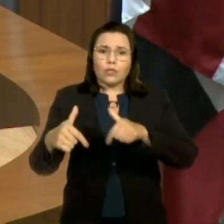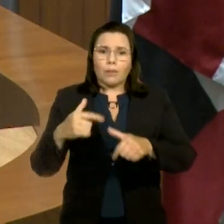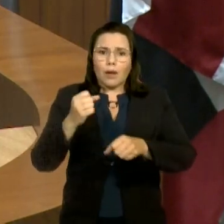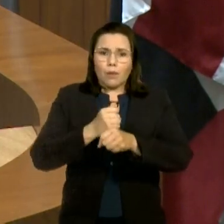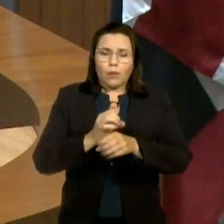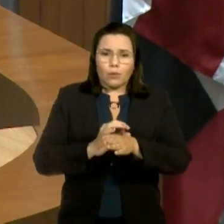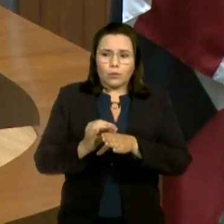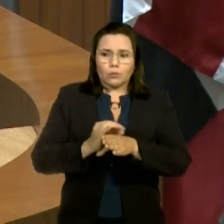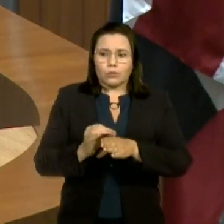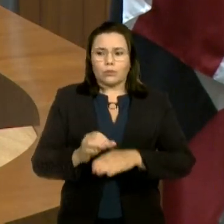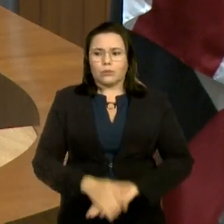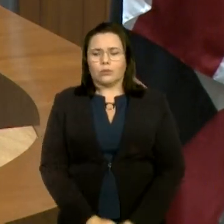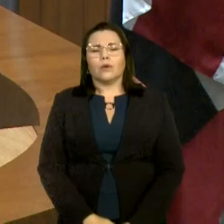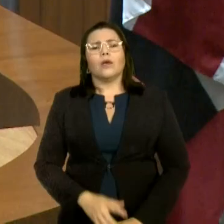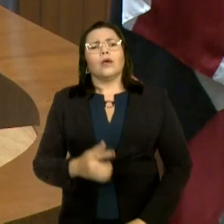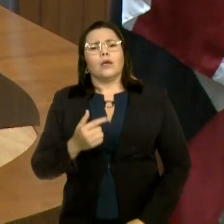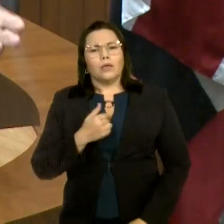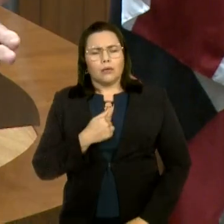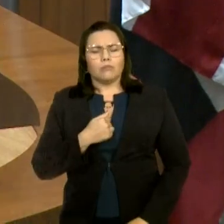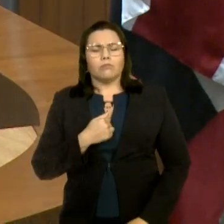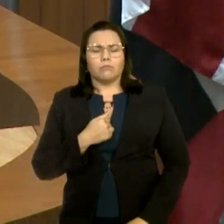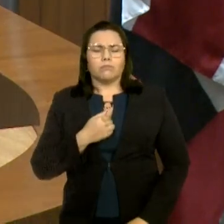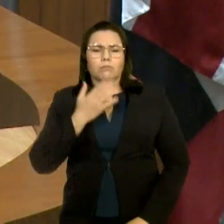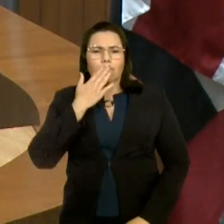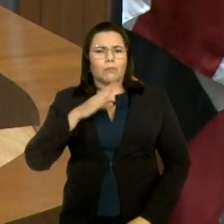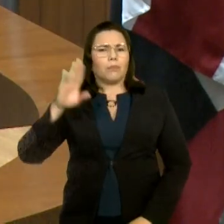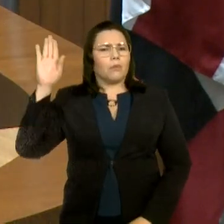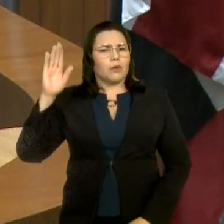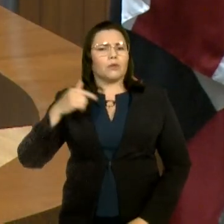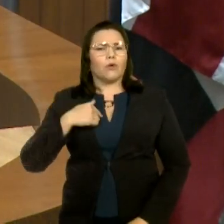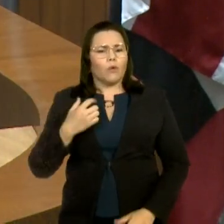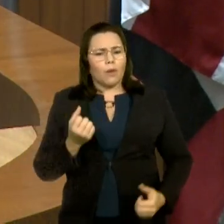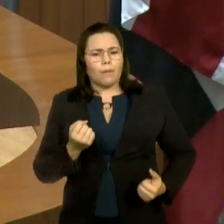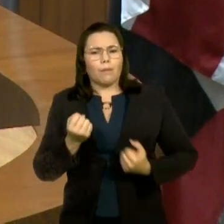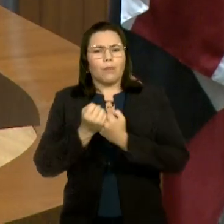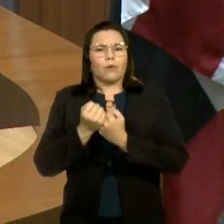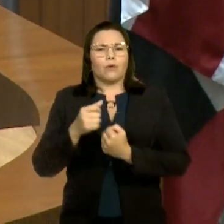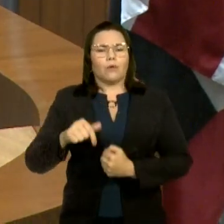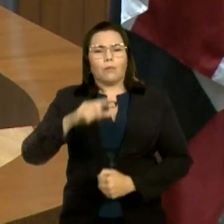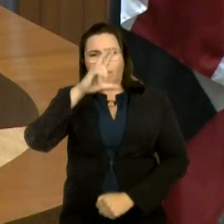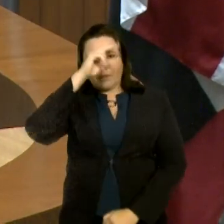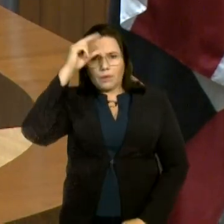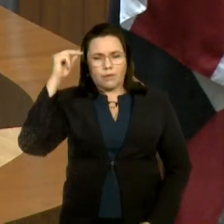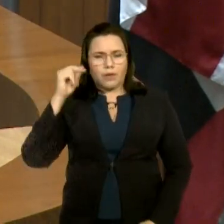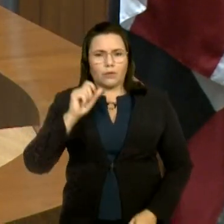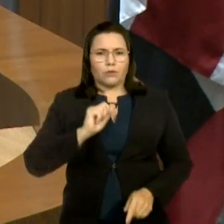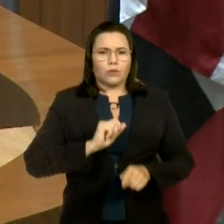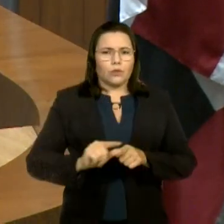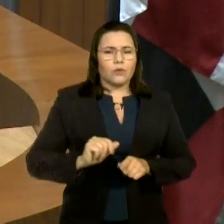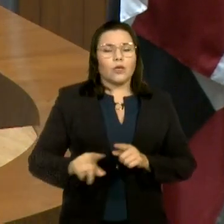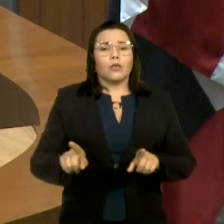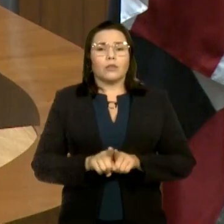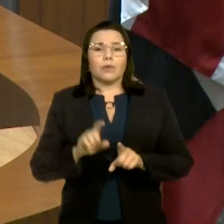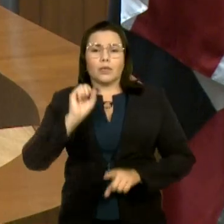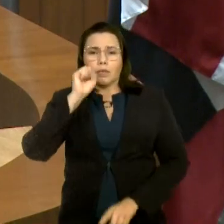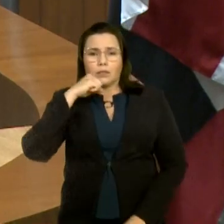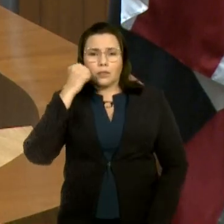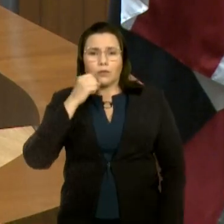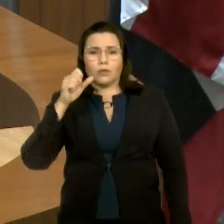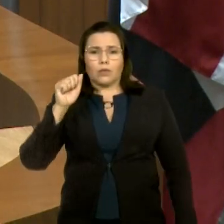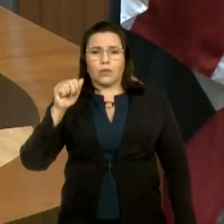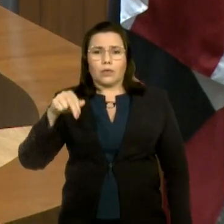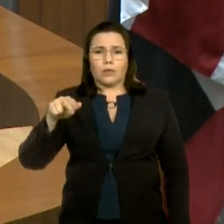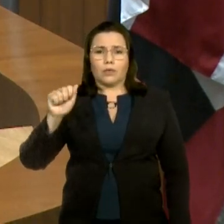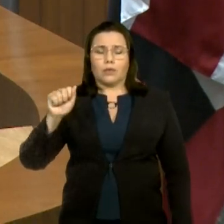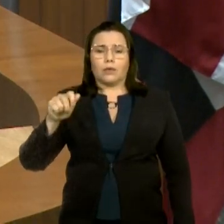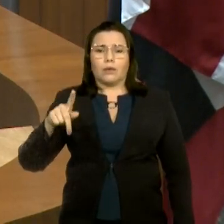nosso apoio e assim como da da Senadora Ana Paula e de todos aqueles que de